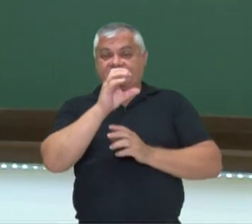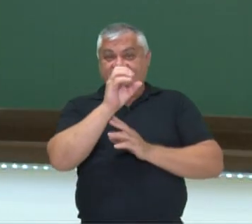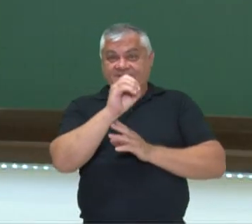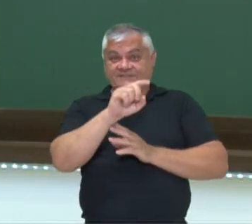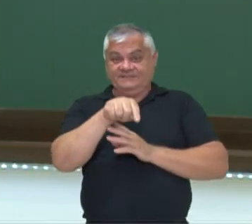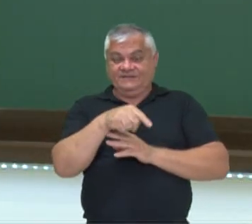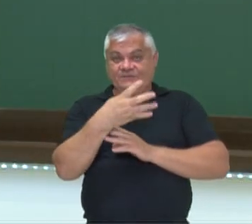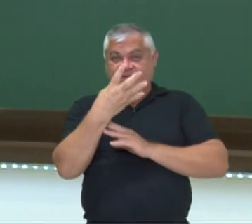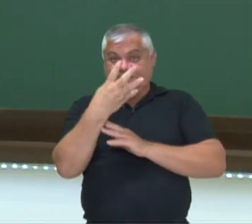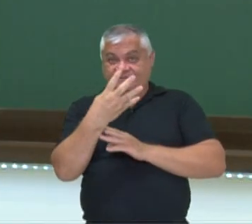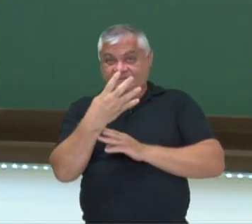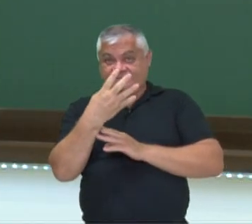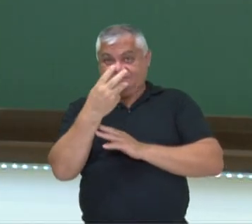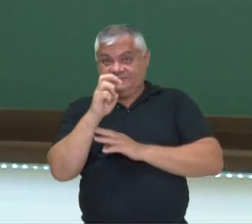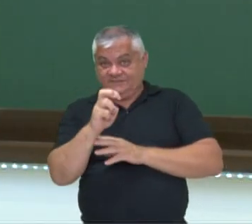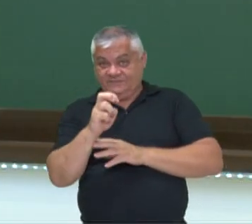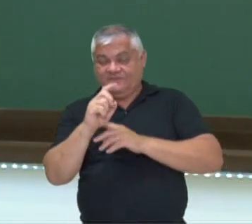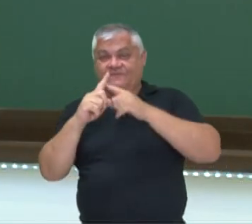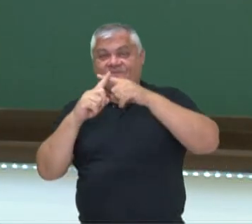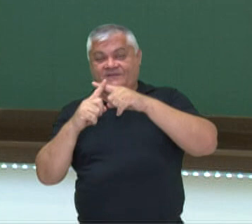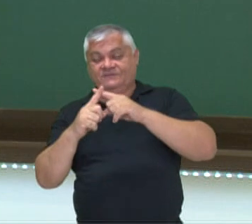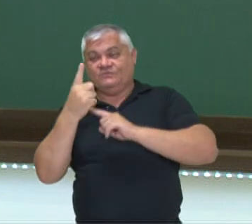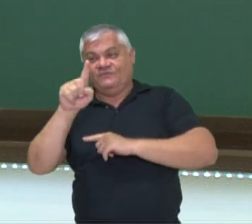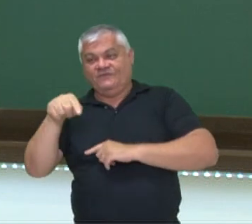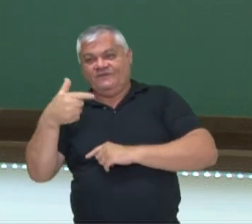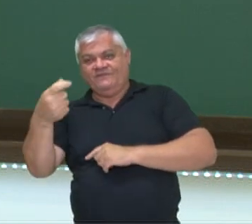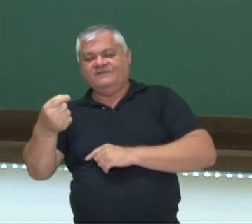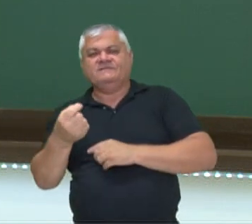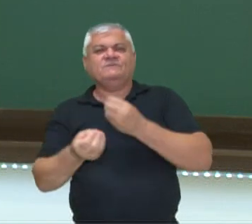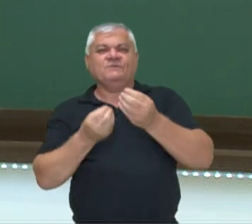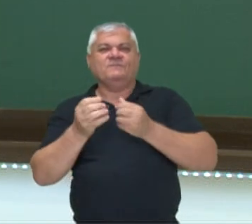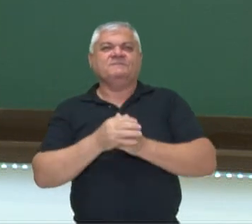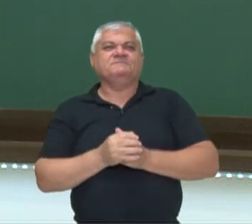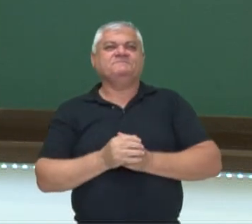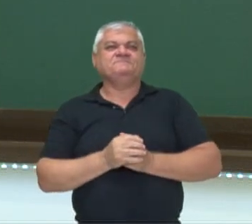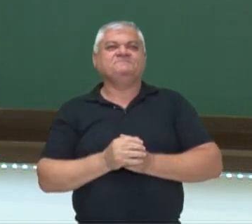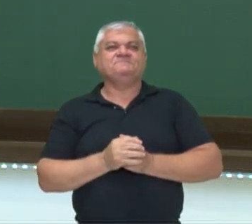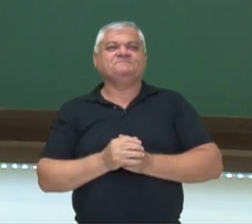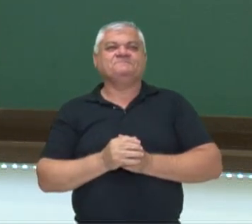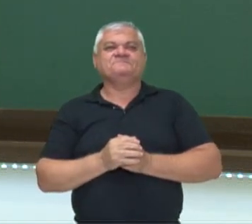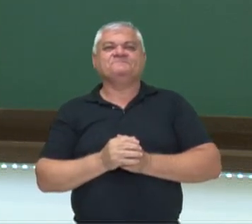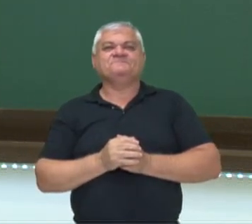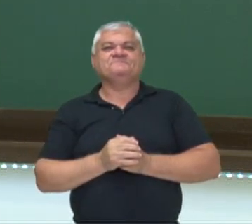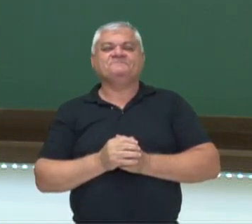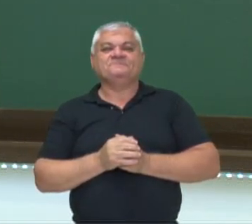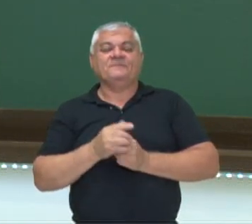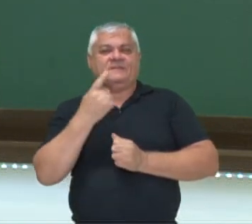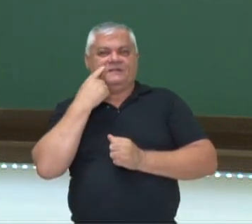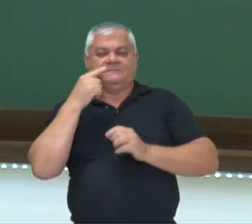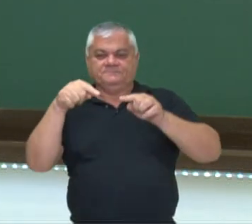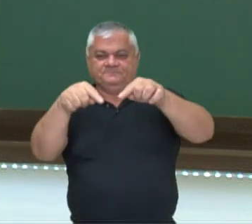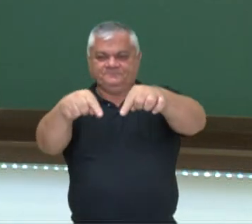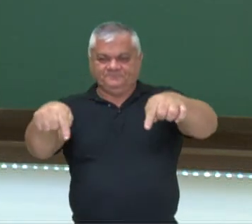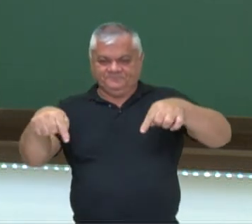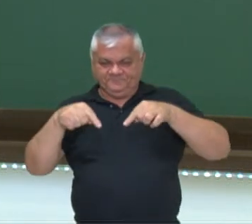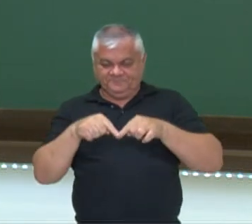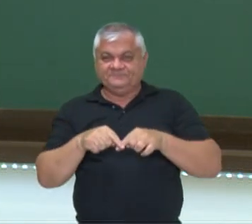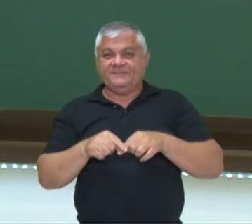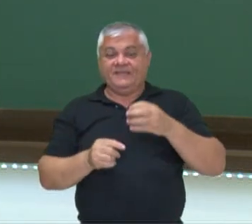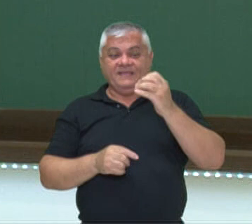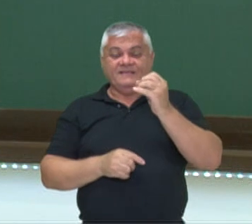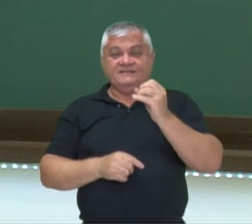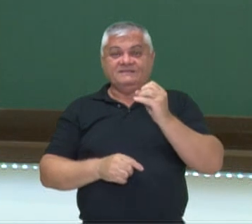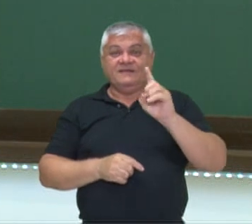0,45 vezes 1,20. Vamos ver o que a gente faz agora. A gente sabe que 0,45